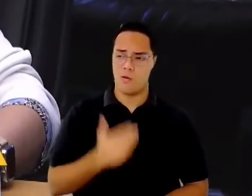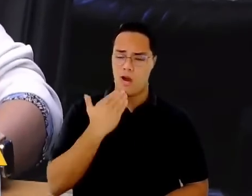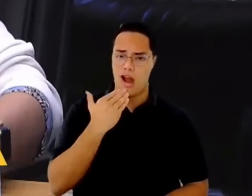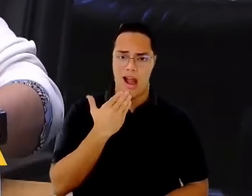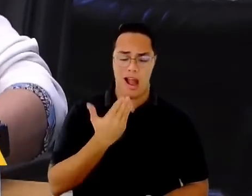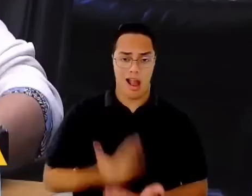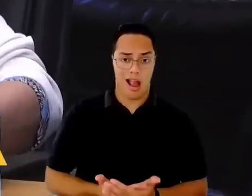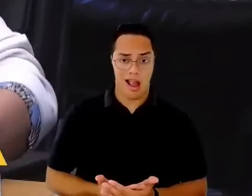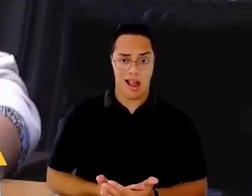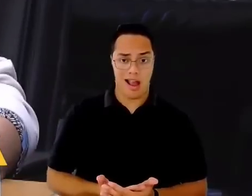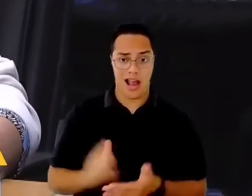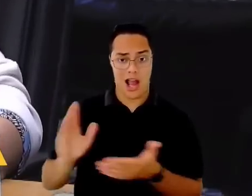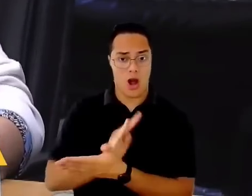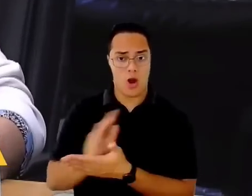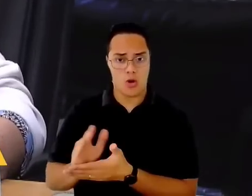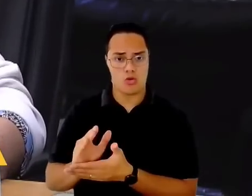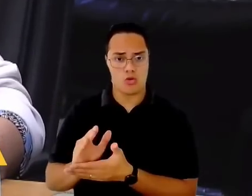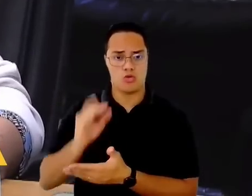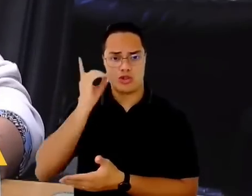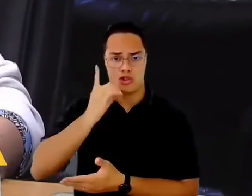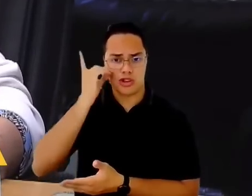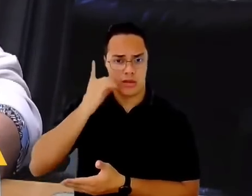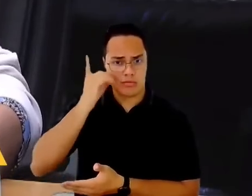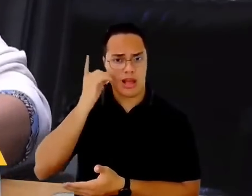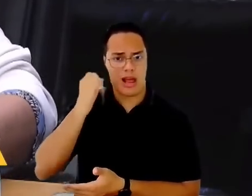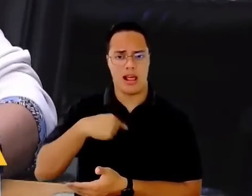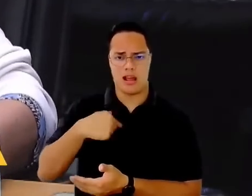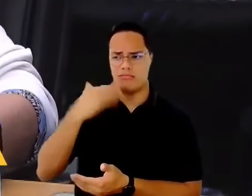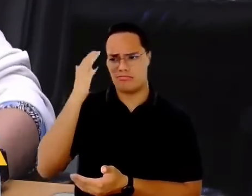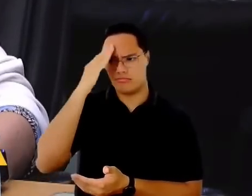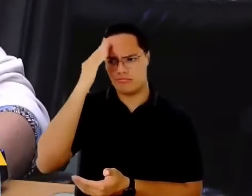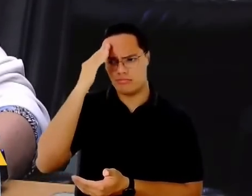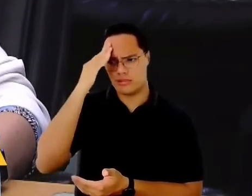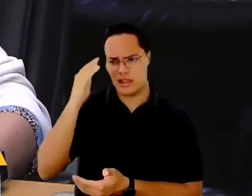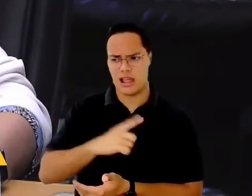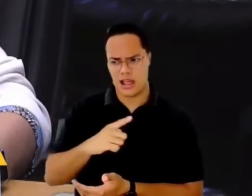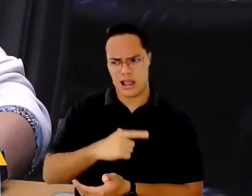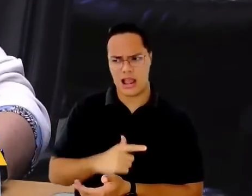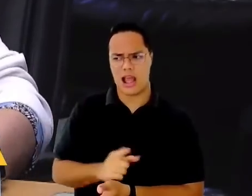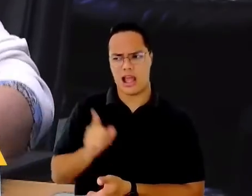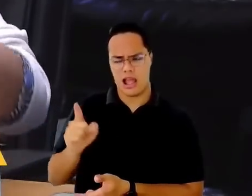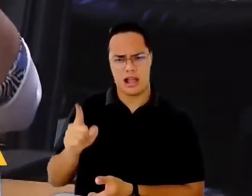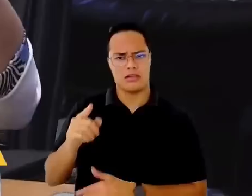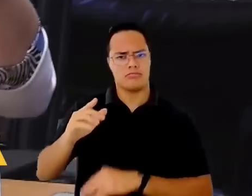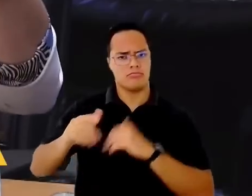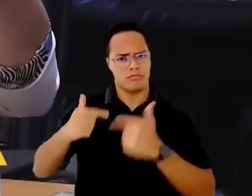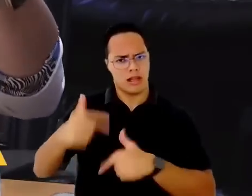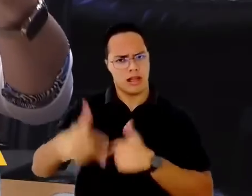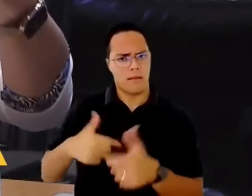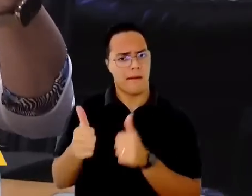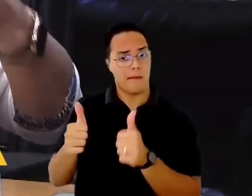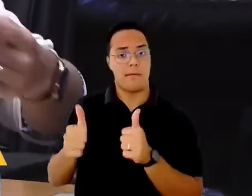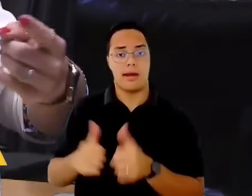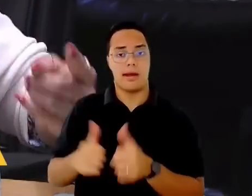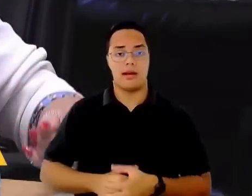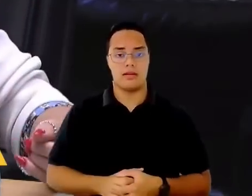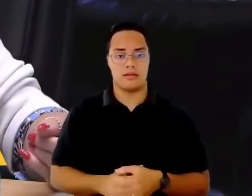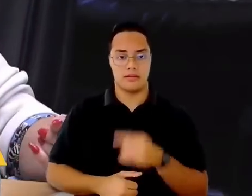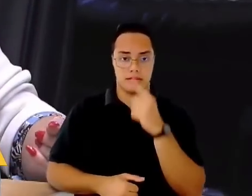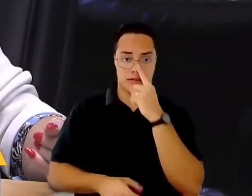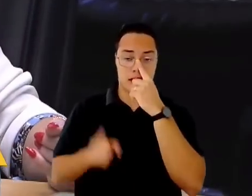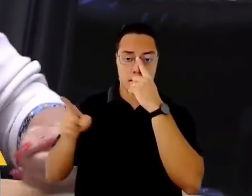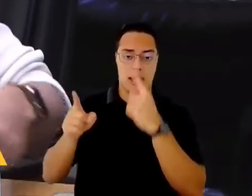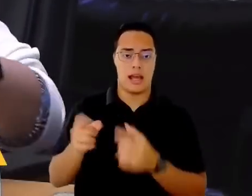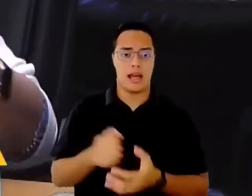de alguns parlamentares que eu considero inclusive sérios mas que estão aqui que nem conhece esse presidente